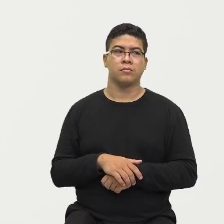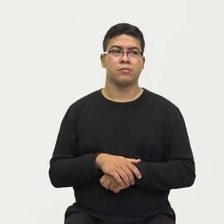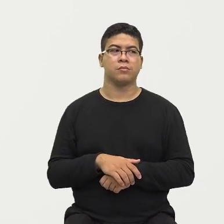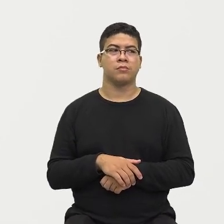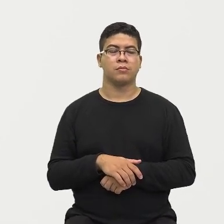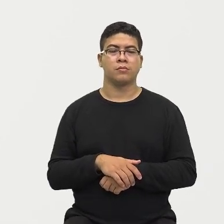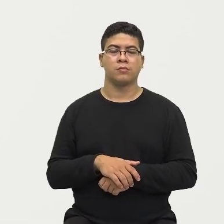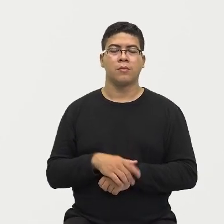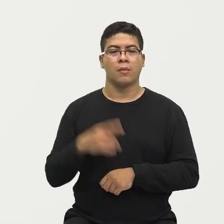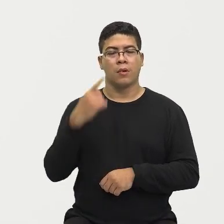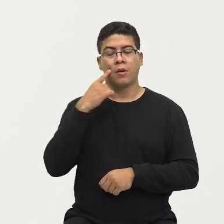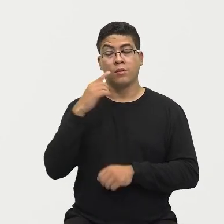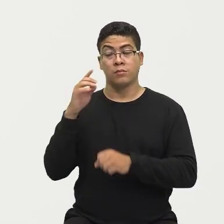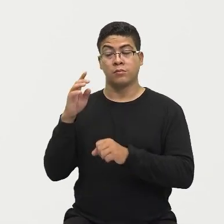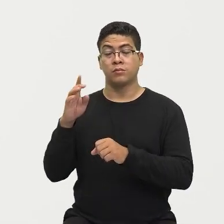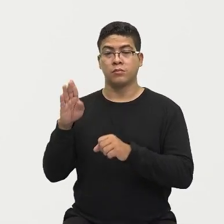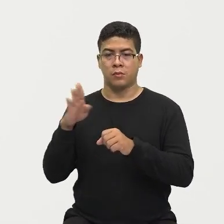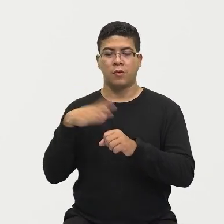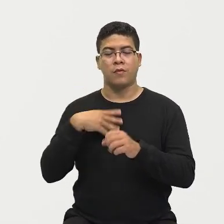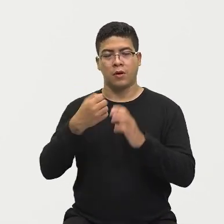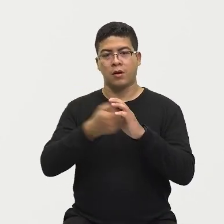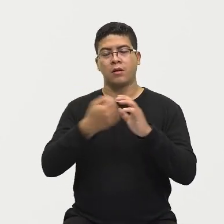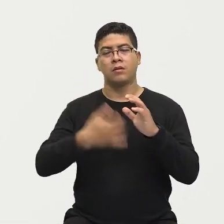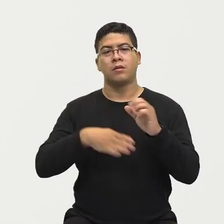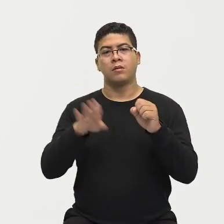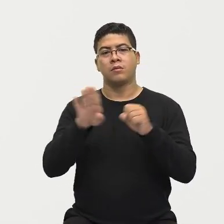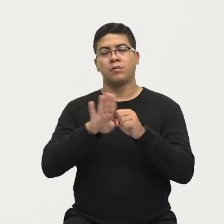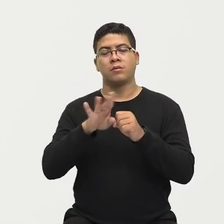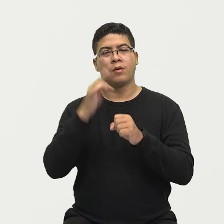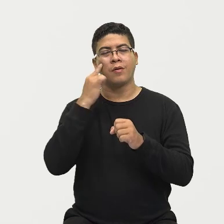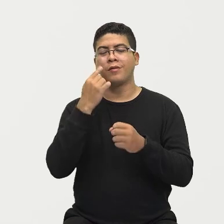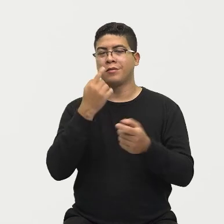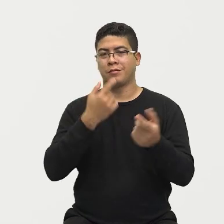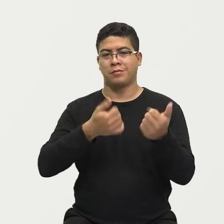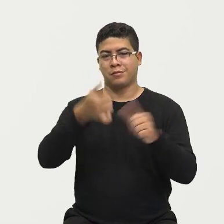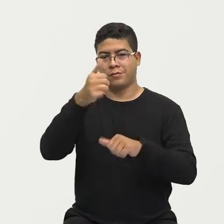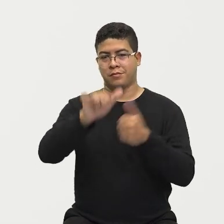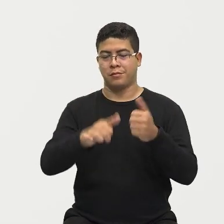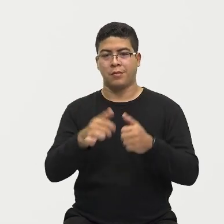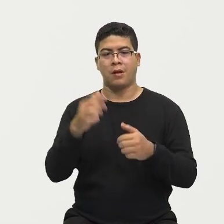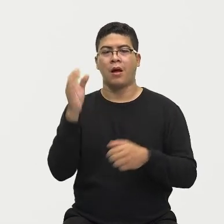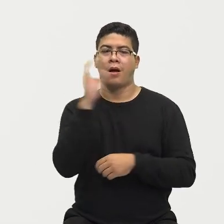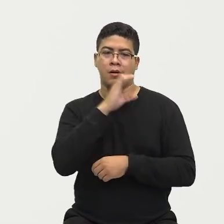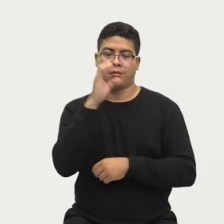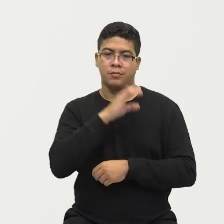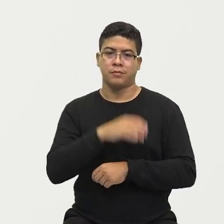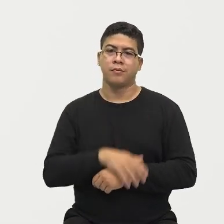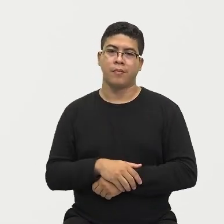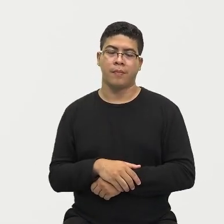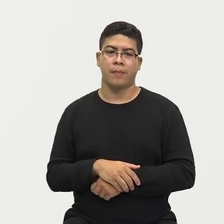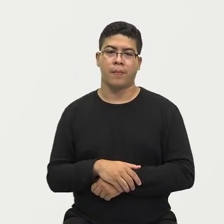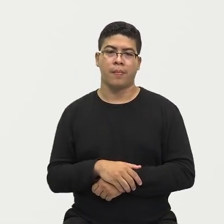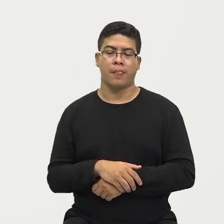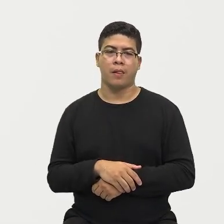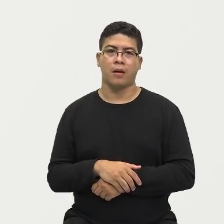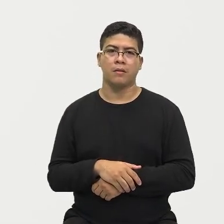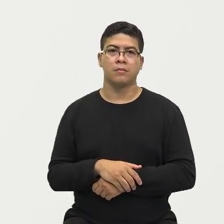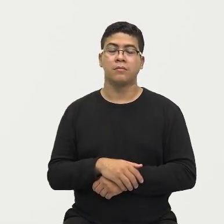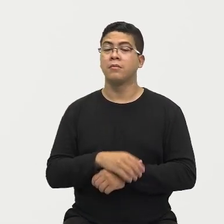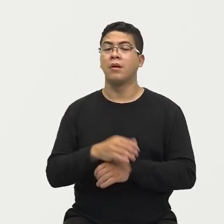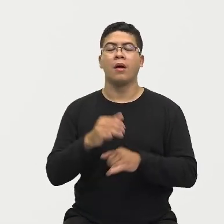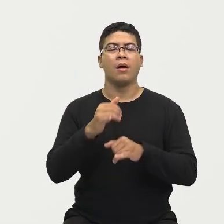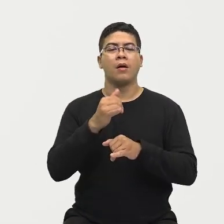os substantivos e os nomes, ok? Muito bem, vamos fazer um joguinho aqui? Vamos lá, olha só, observe aí. Indique